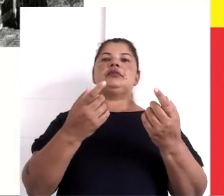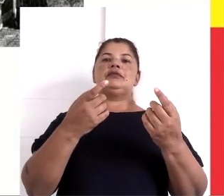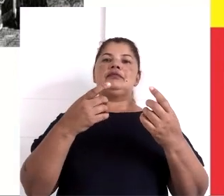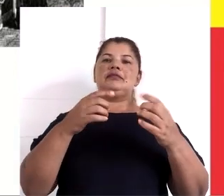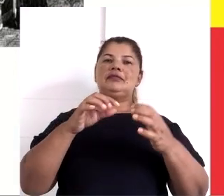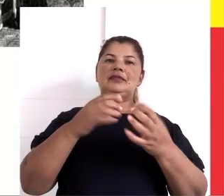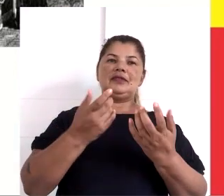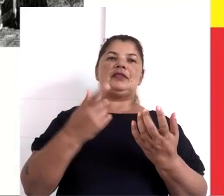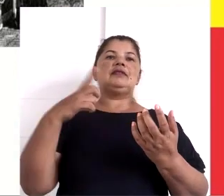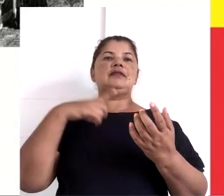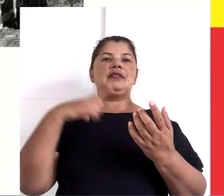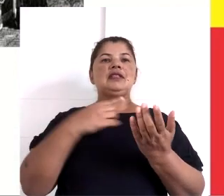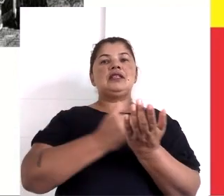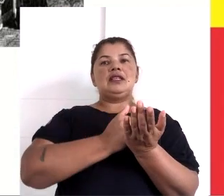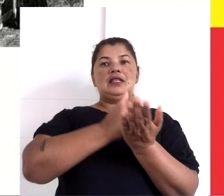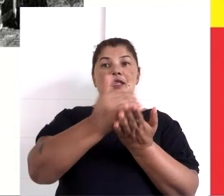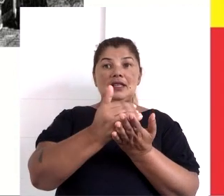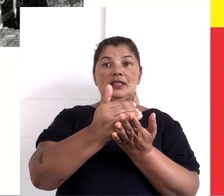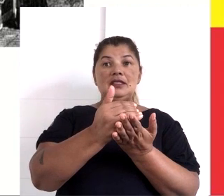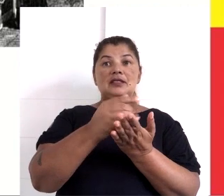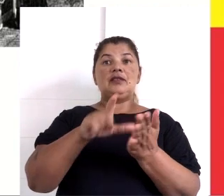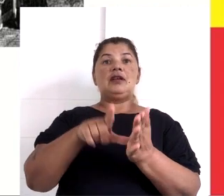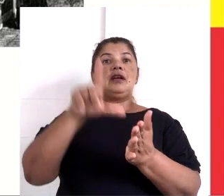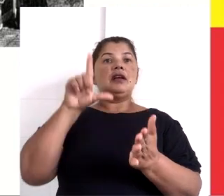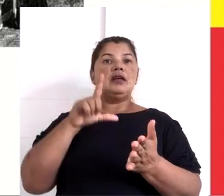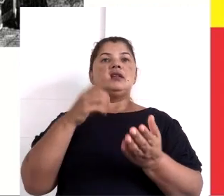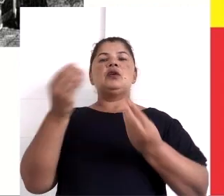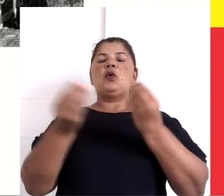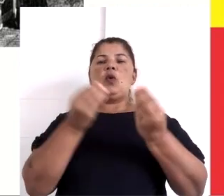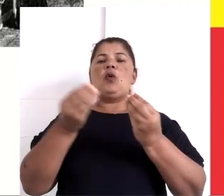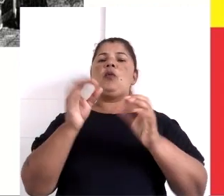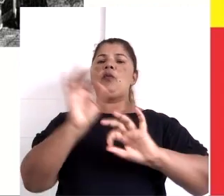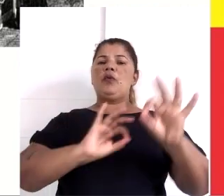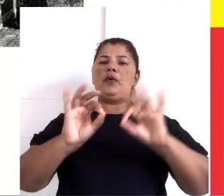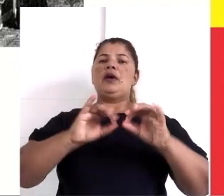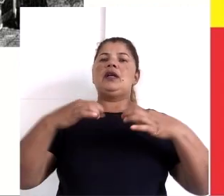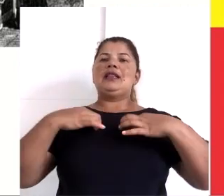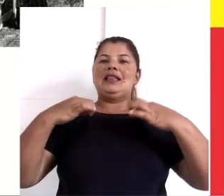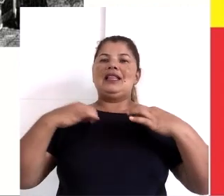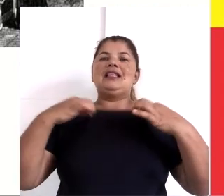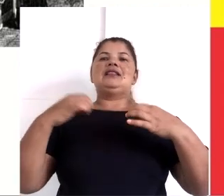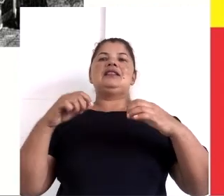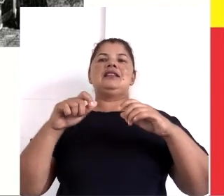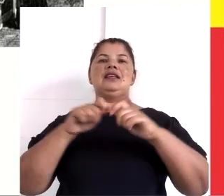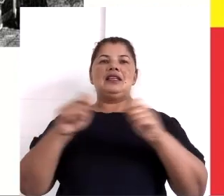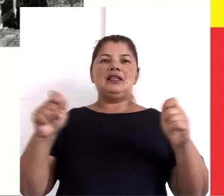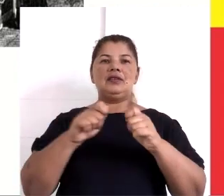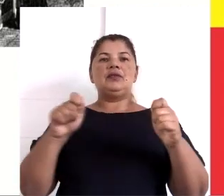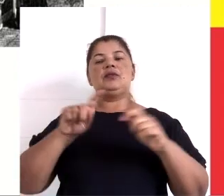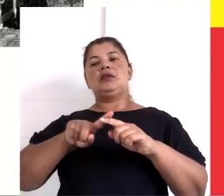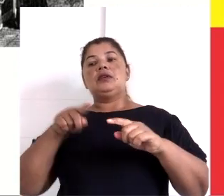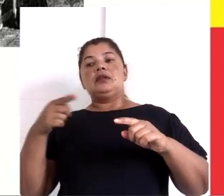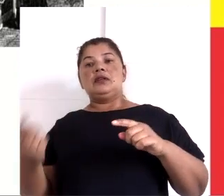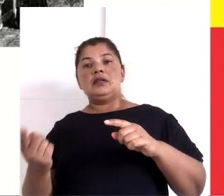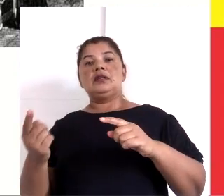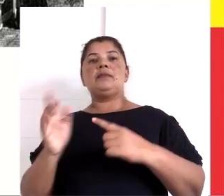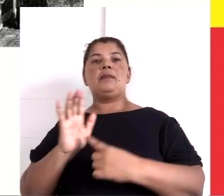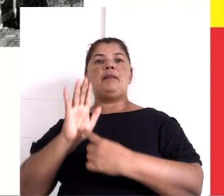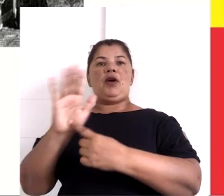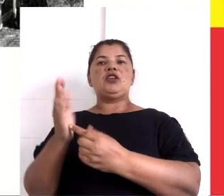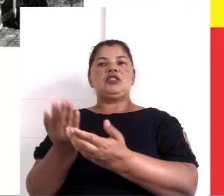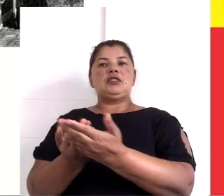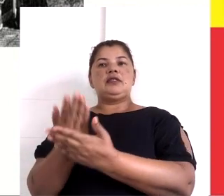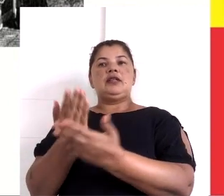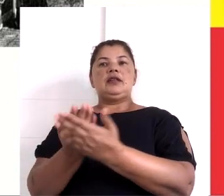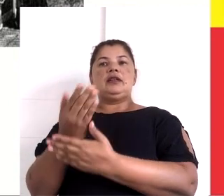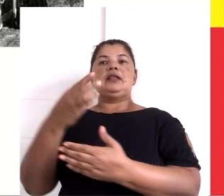inicial, tá? Então, essas enormes fábricas aí que produziam tecido, tá? E a gente vê aí, né, do outro lado, uma